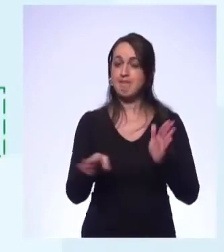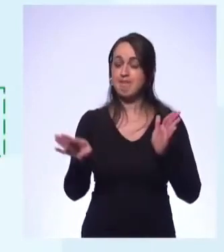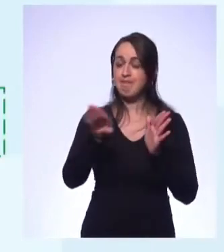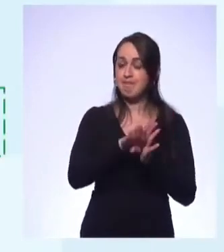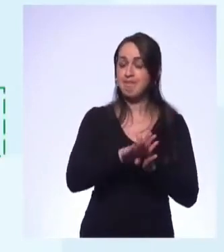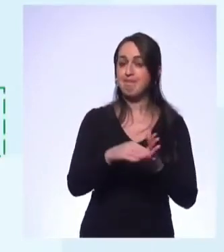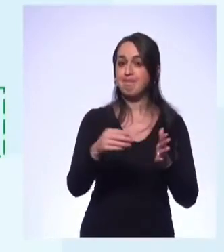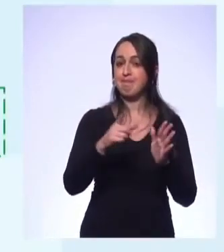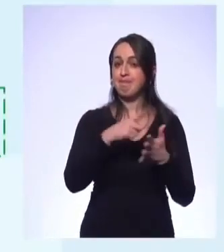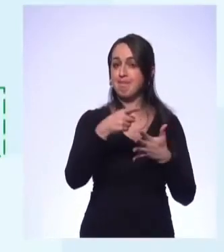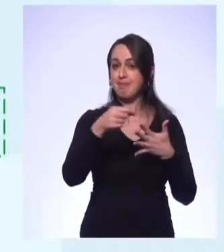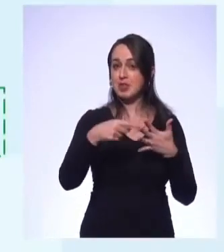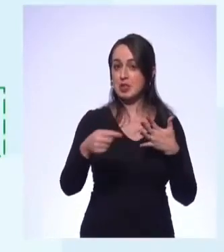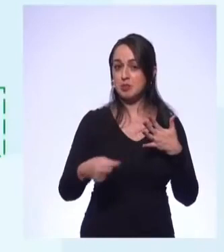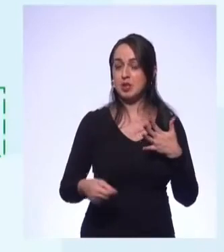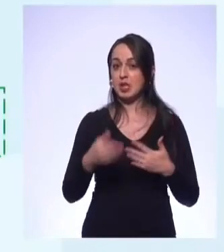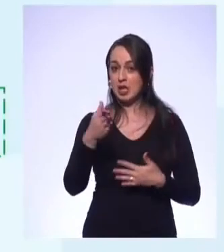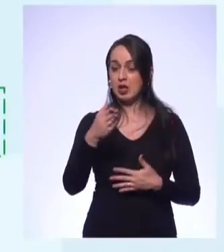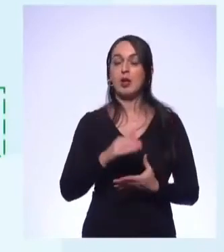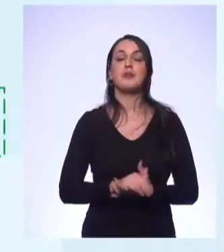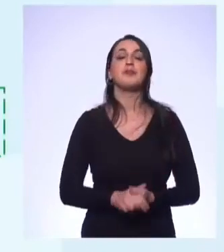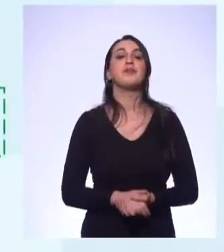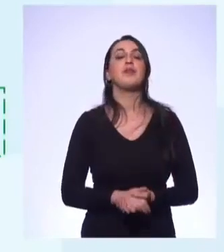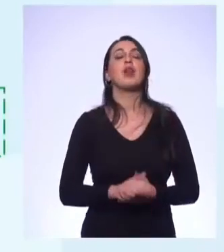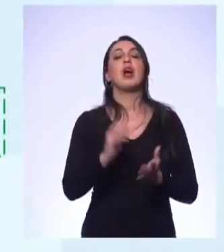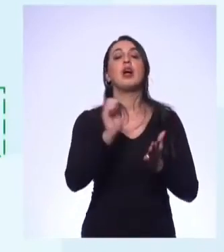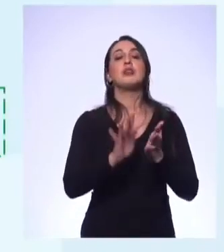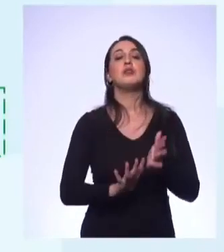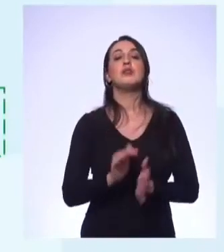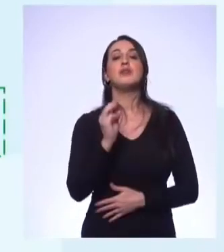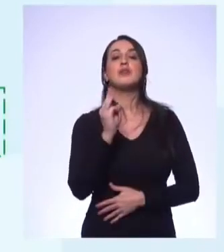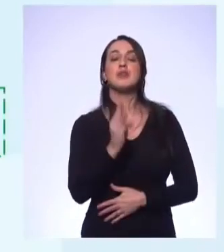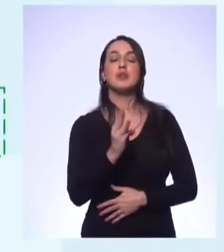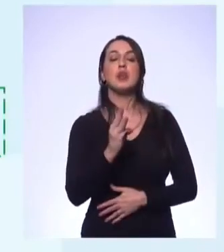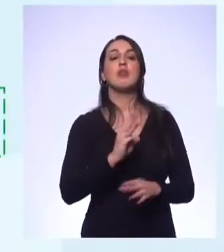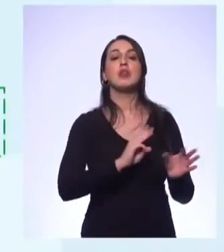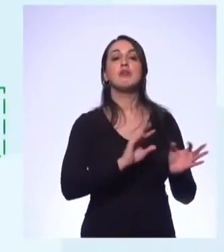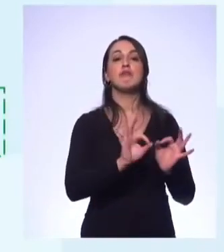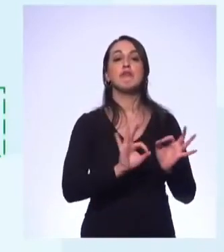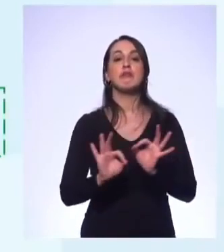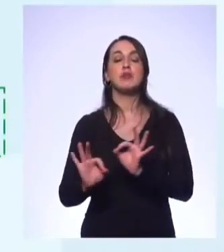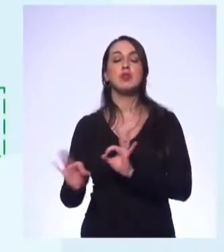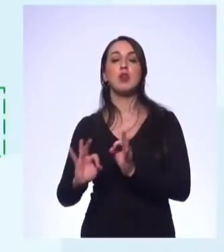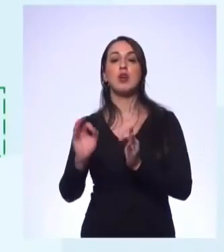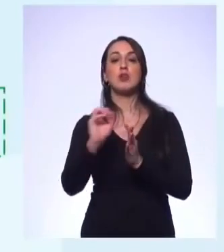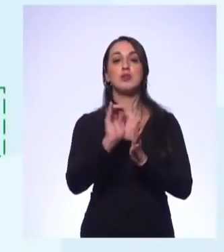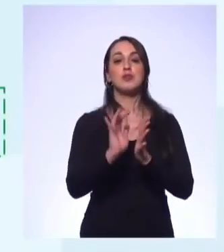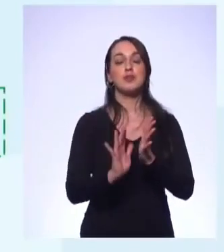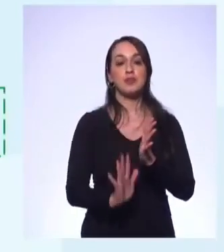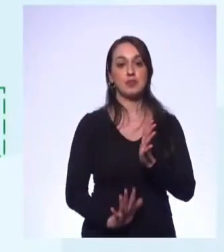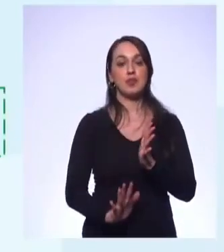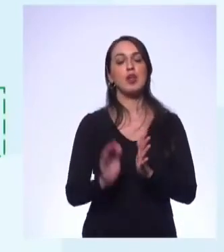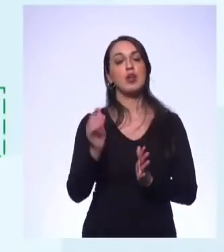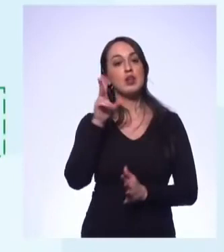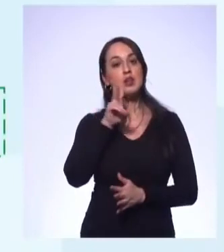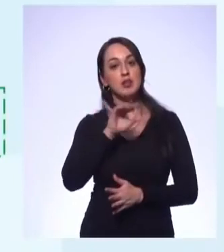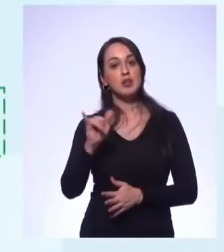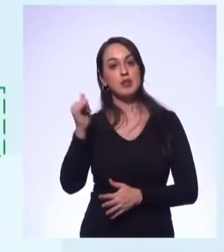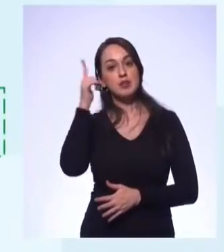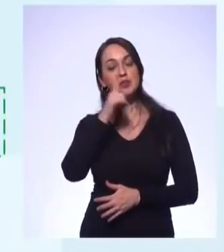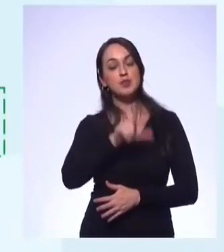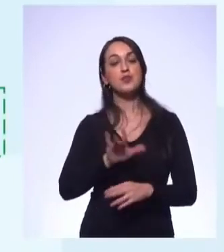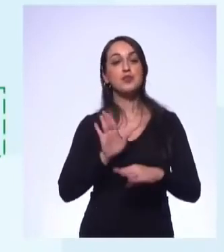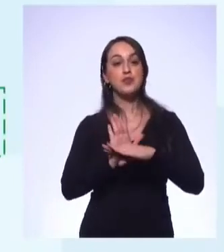a situação de aprendizagem 2. Na atividade 3, nós desenvolveremos atividades que o levarão a compreender a temática do